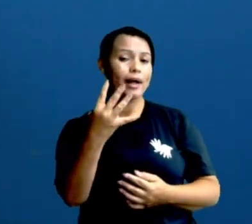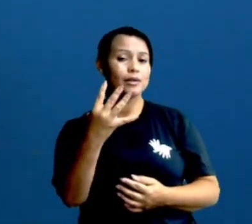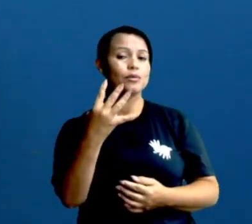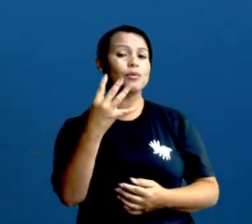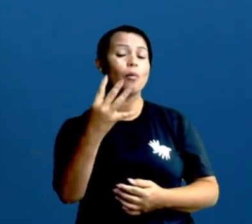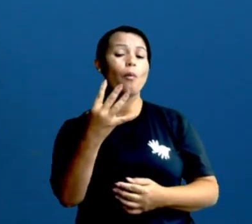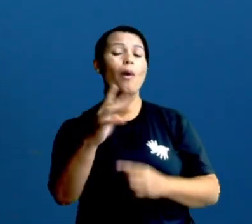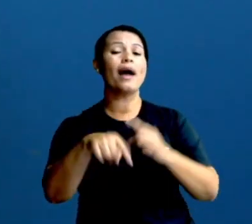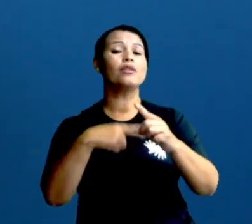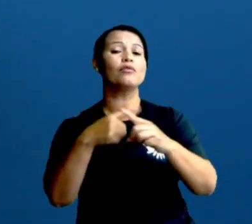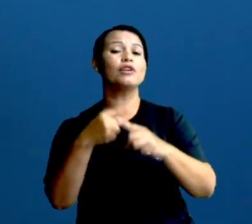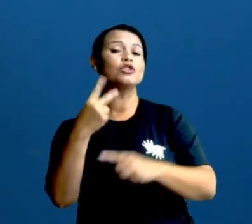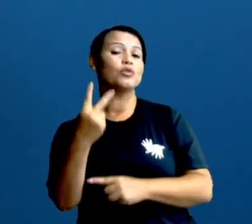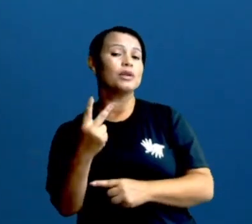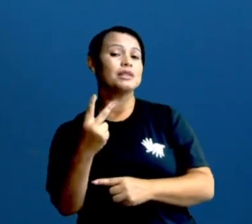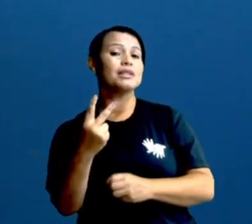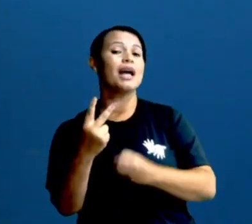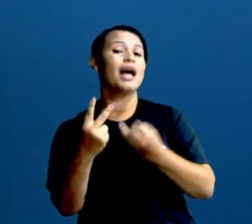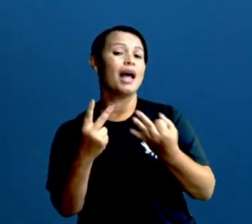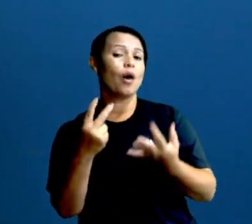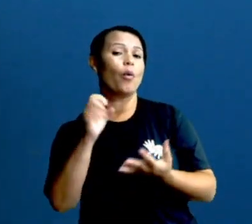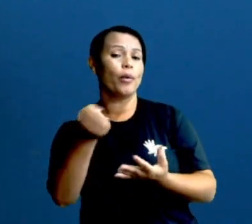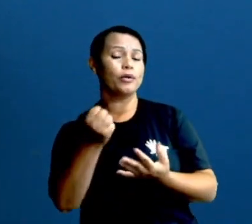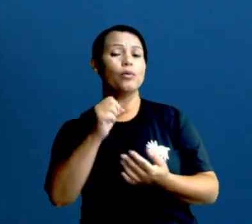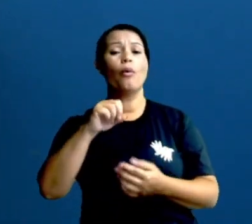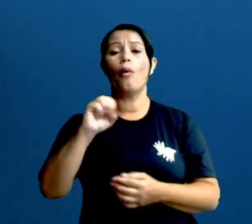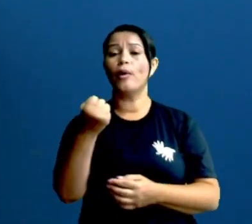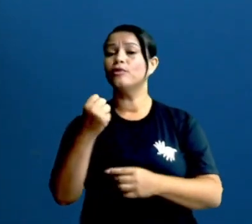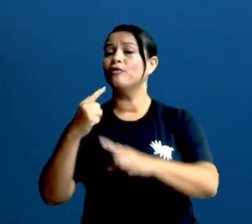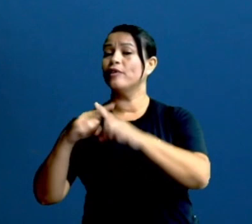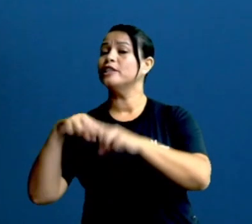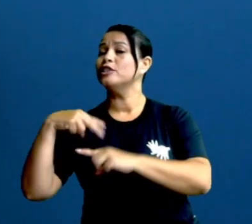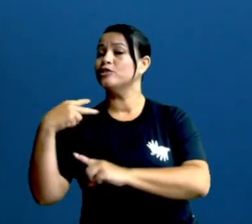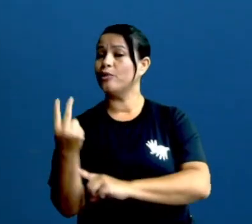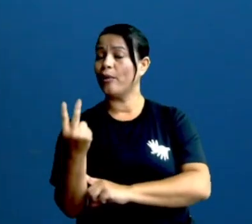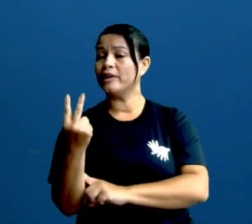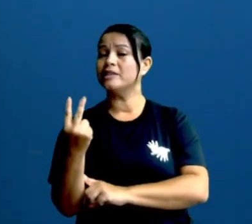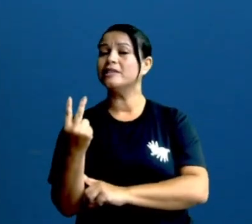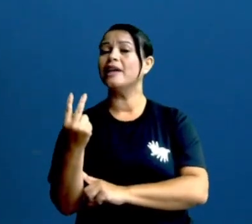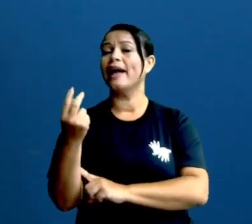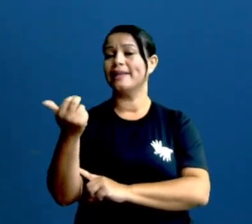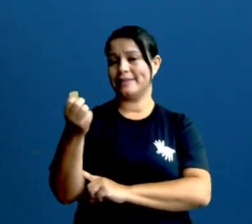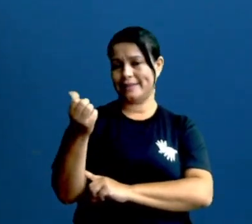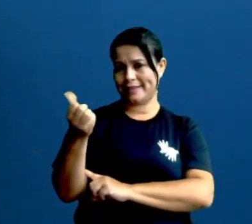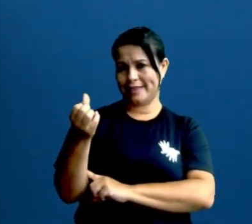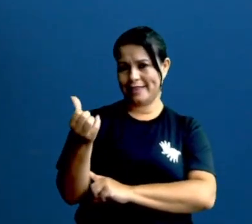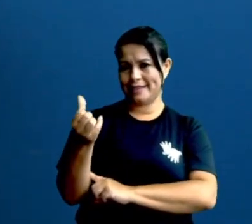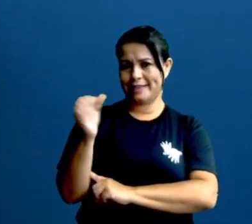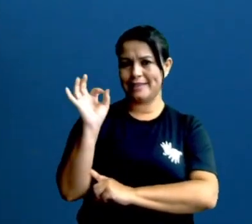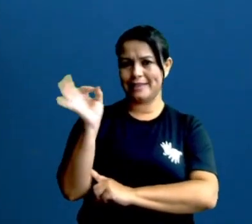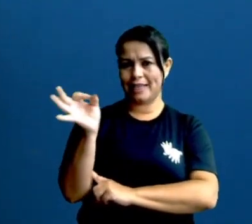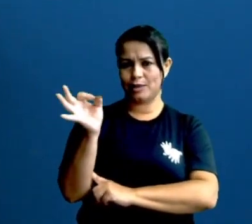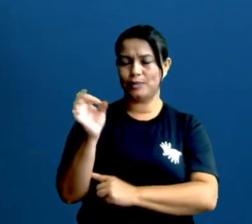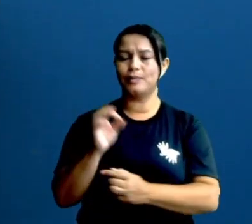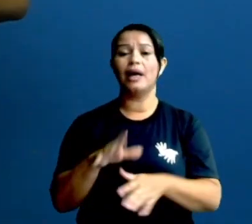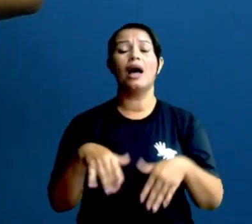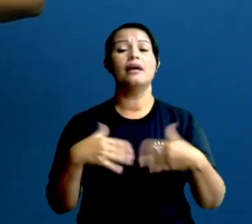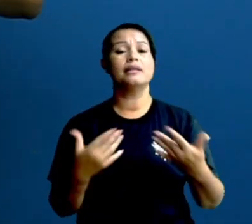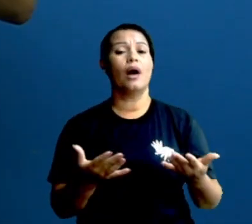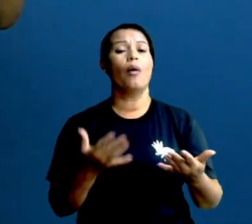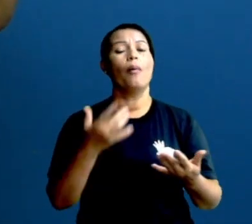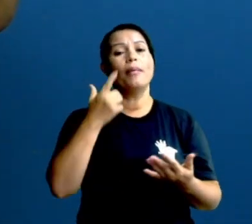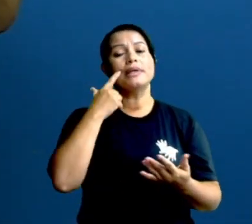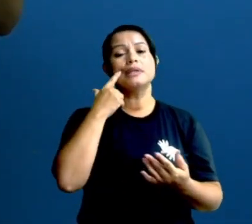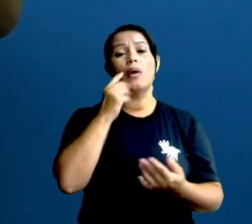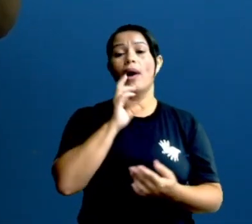4. 4 vezes 2, 8. 8 vezes 2, 16. Ou